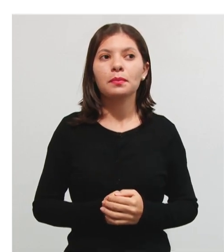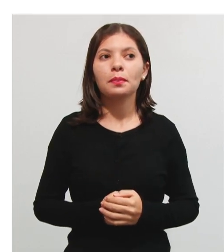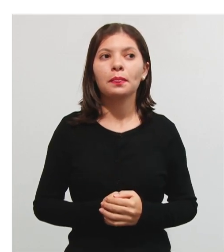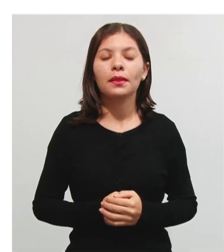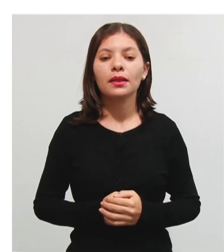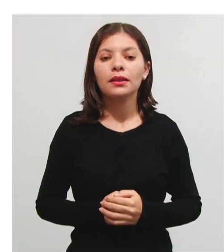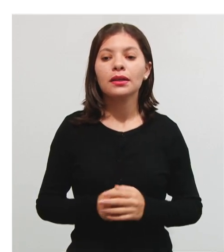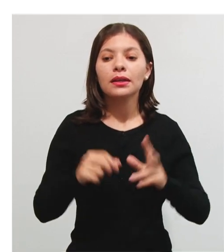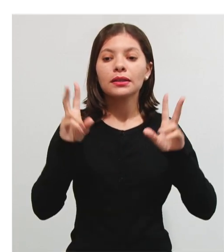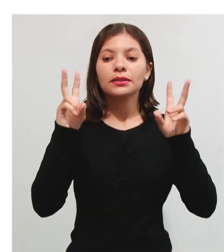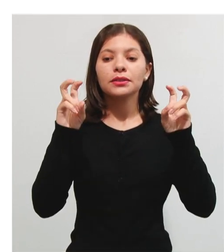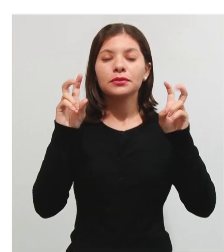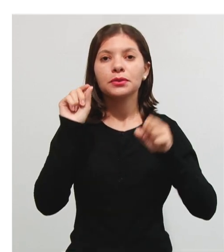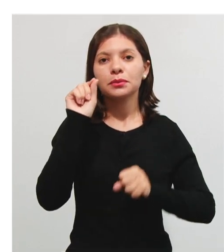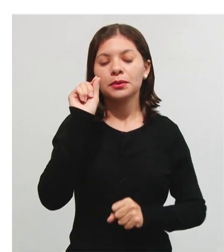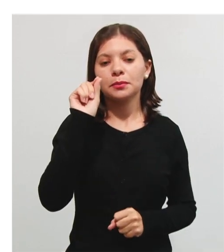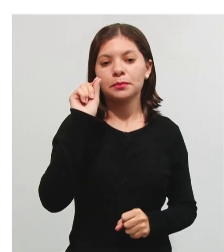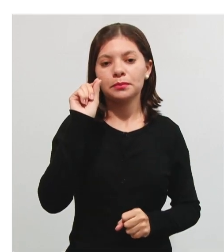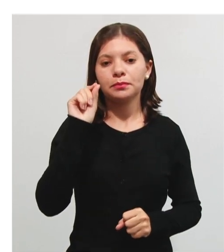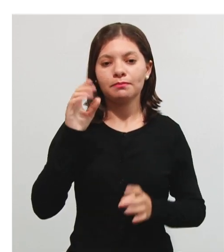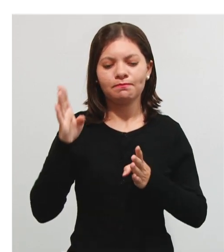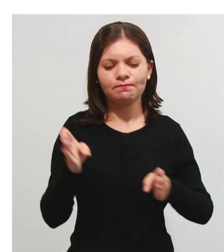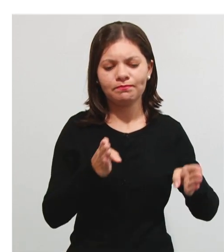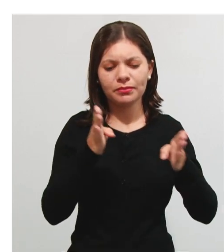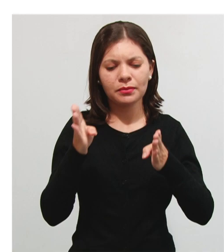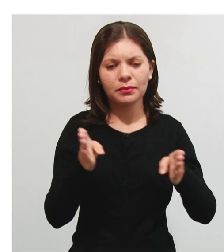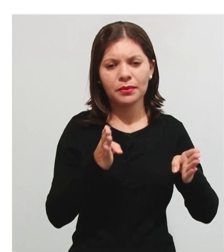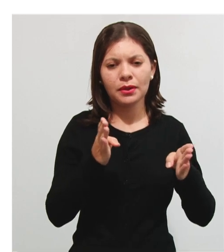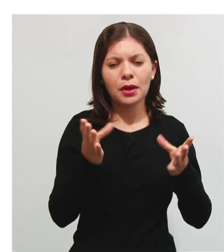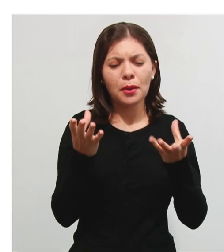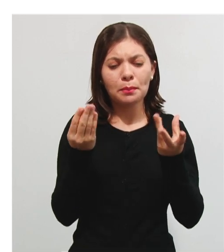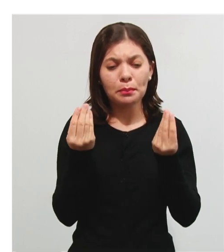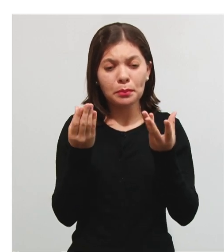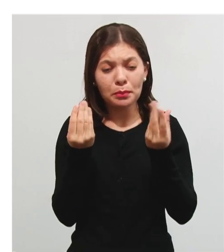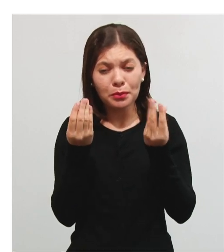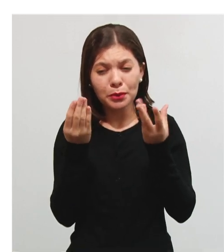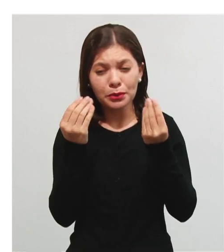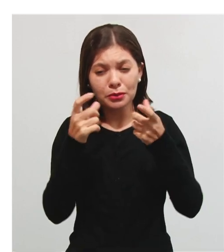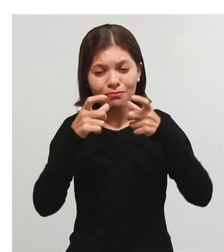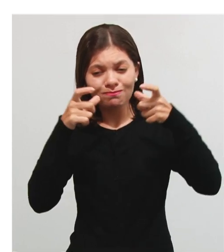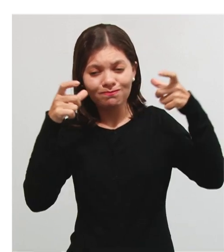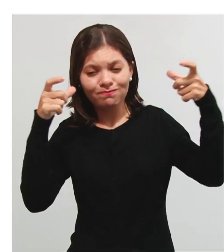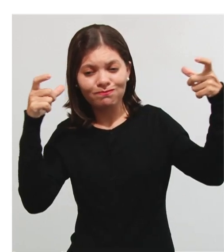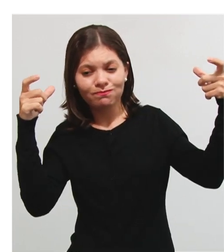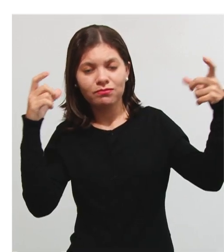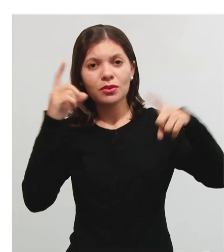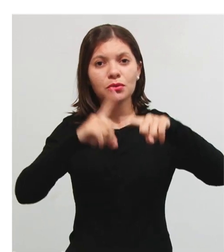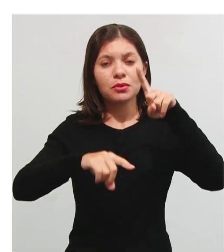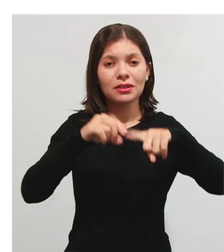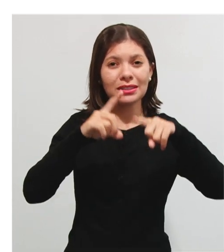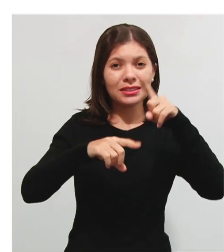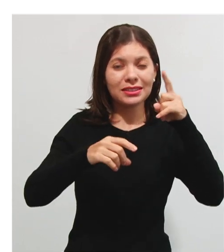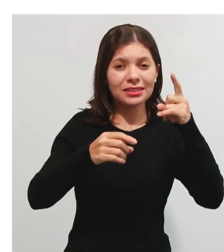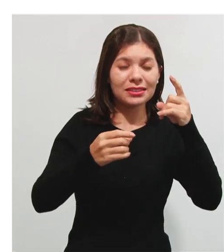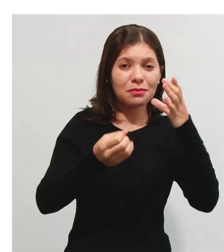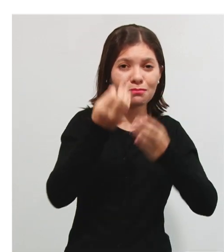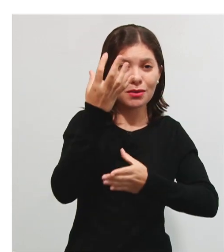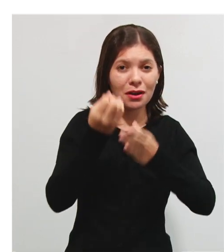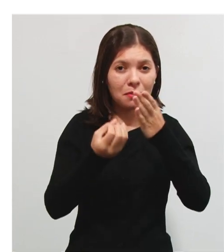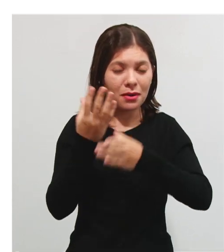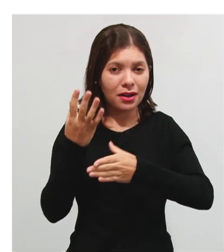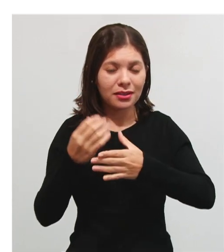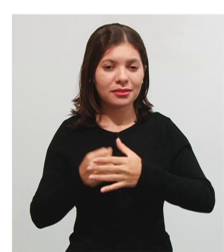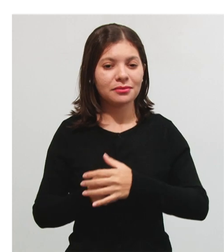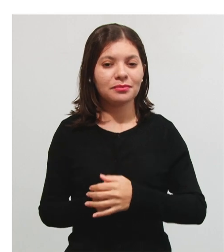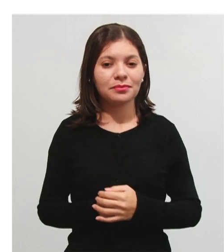ver com a produção em grande escala, seja aquela produção grande, muitas coisas sendo produzidas ao mesmo tempo, em